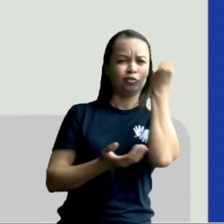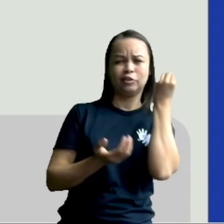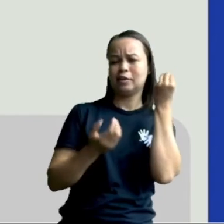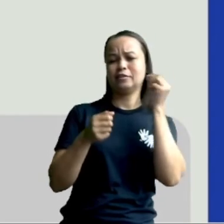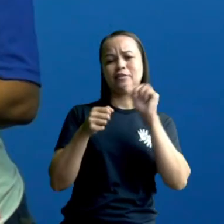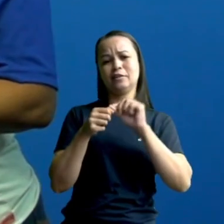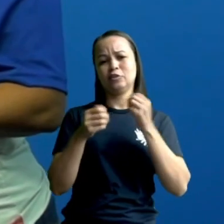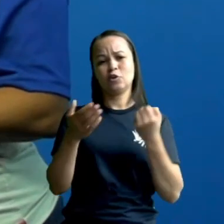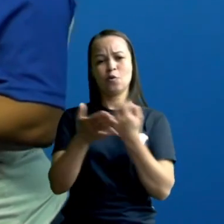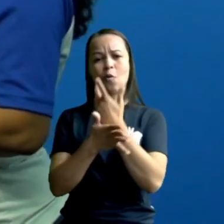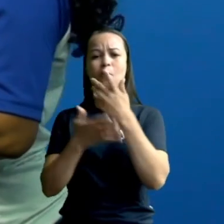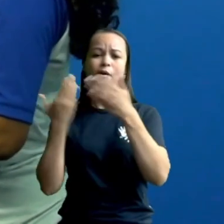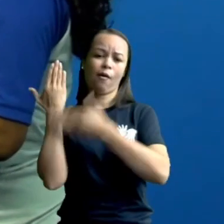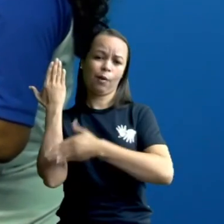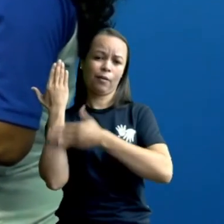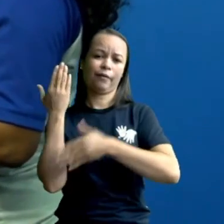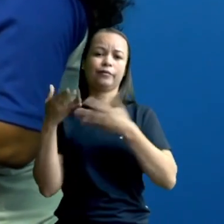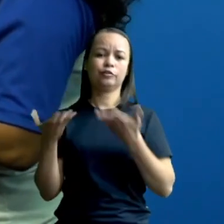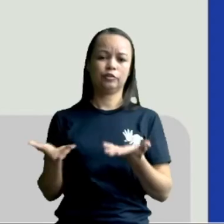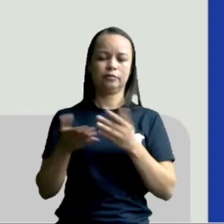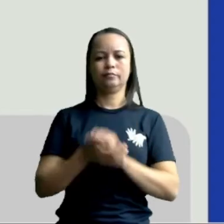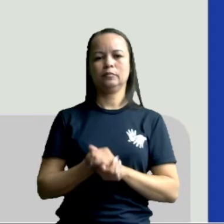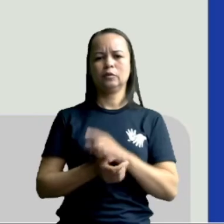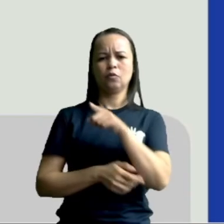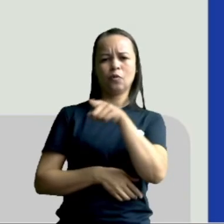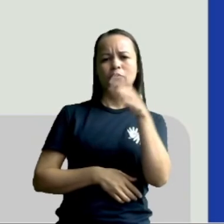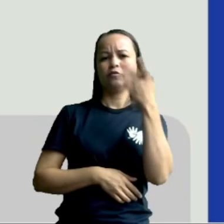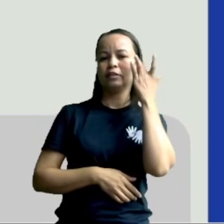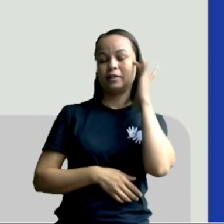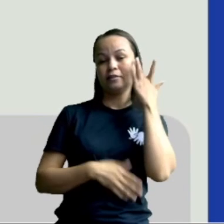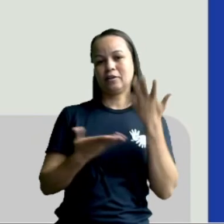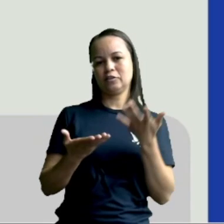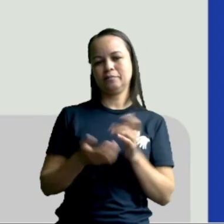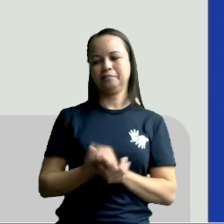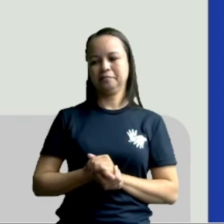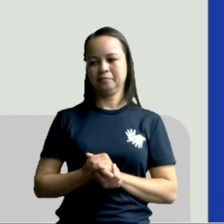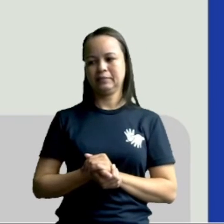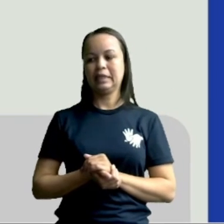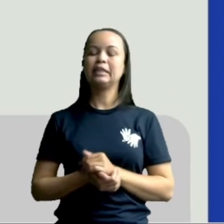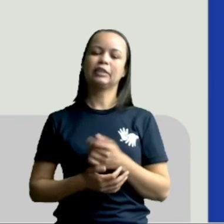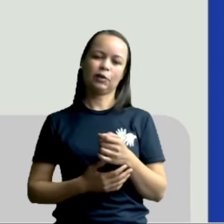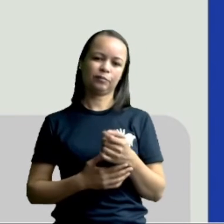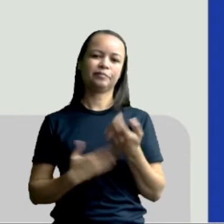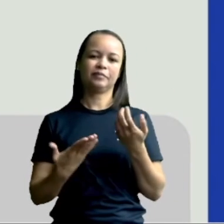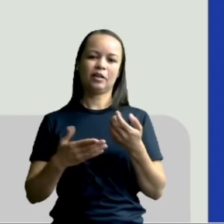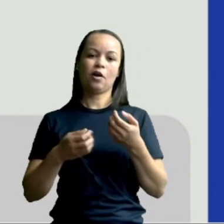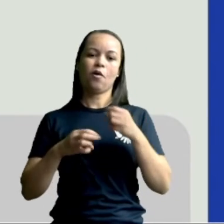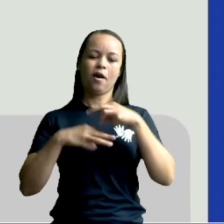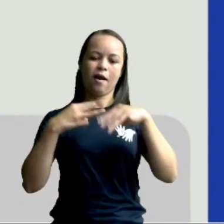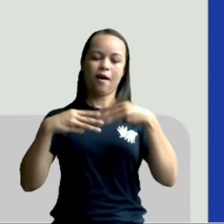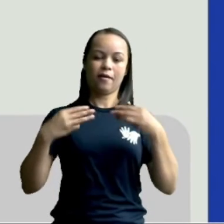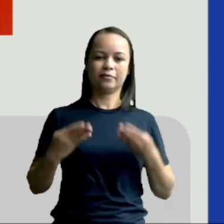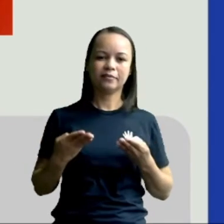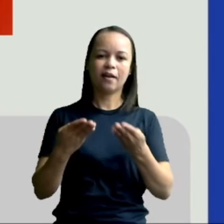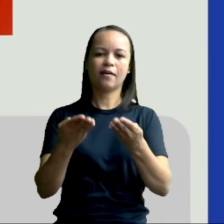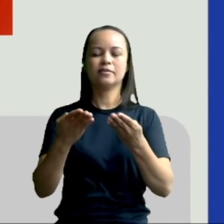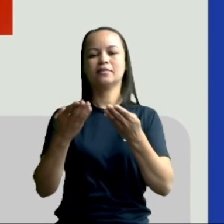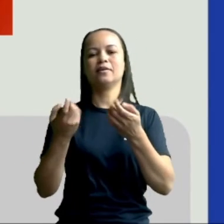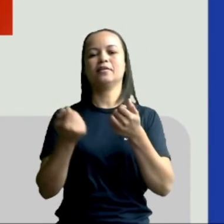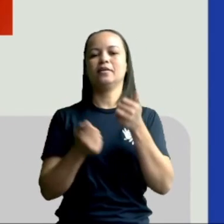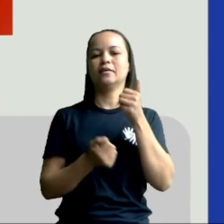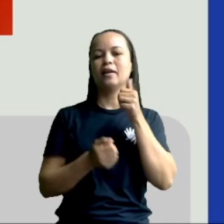vocês acham? E aí, a da lasanha, que ela seguiu passo a passo direitinho da avó, e aí a receita deu